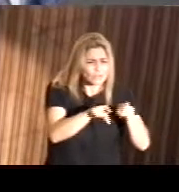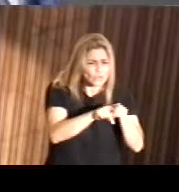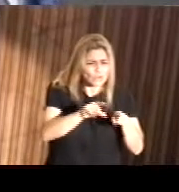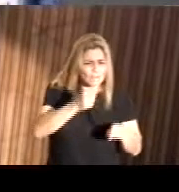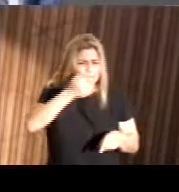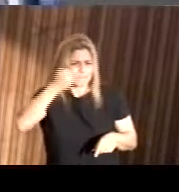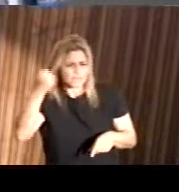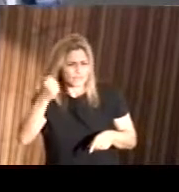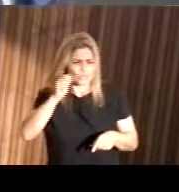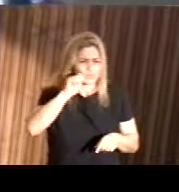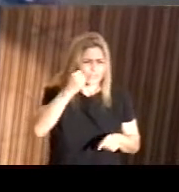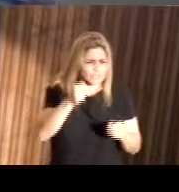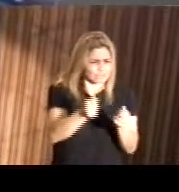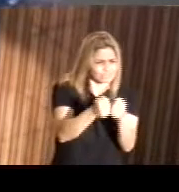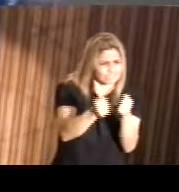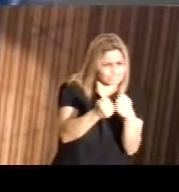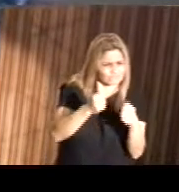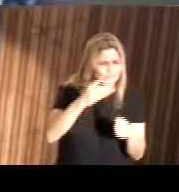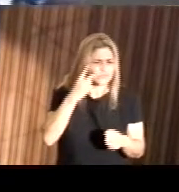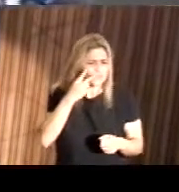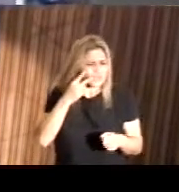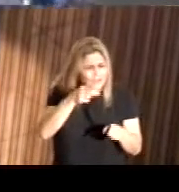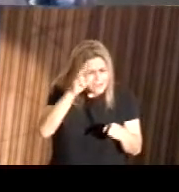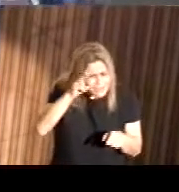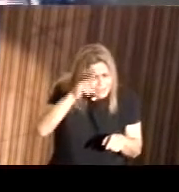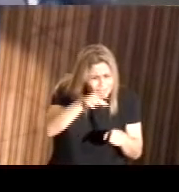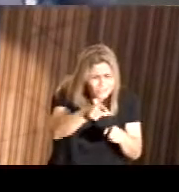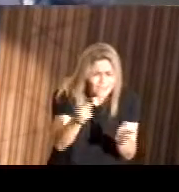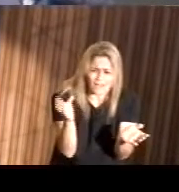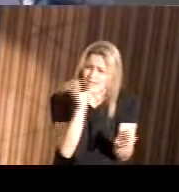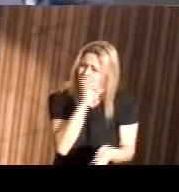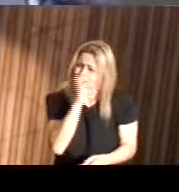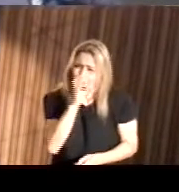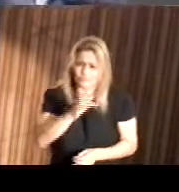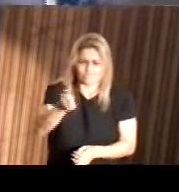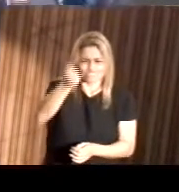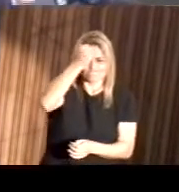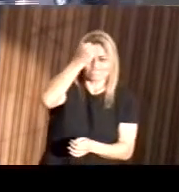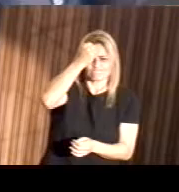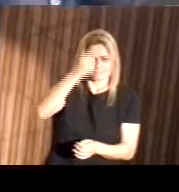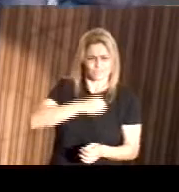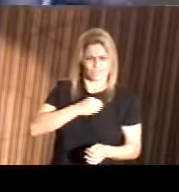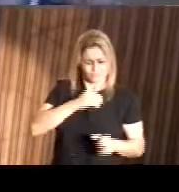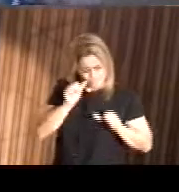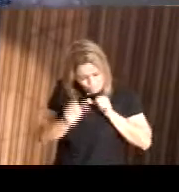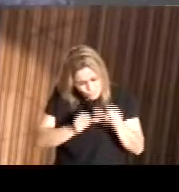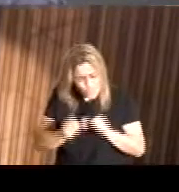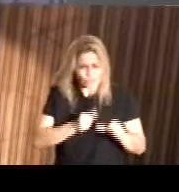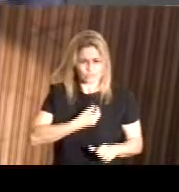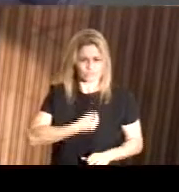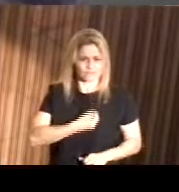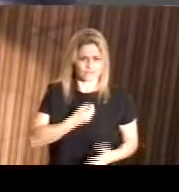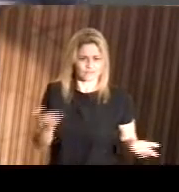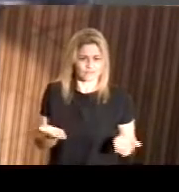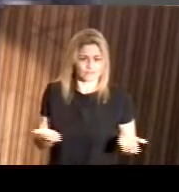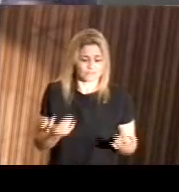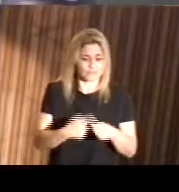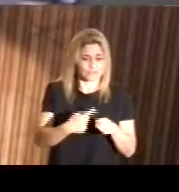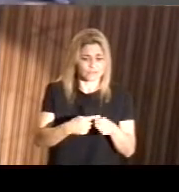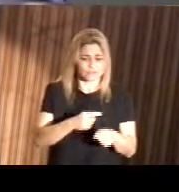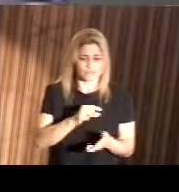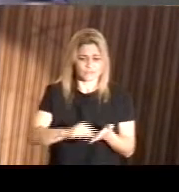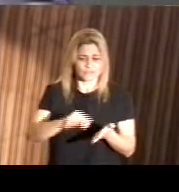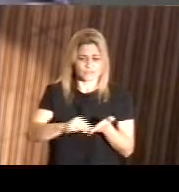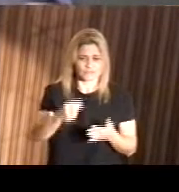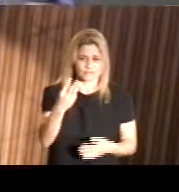o vinho, lembra que Jesus morreu por você, arrependa-se do seu pecado, muda de vida. Por quê? Verso